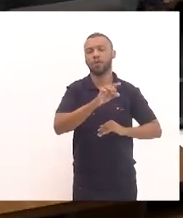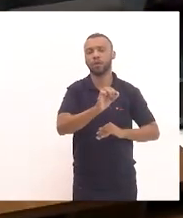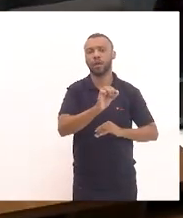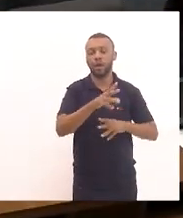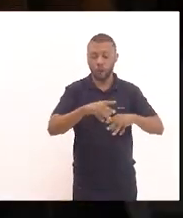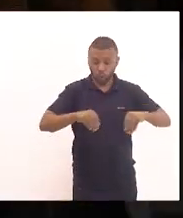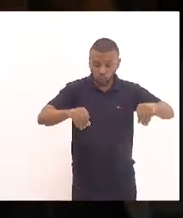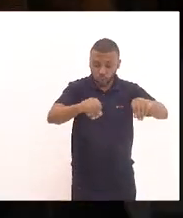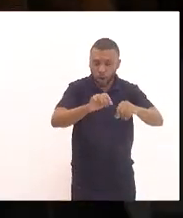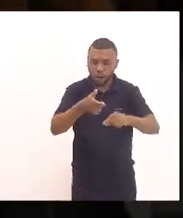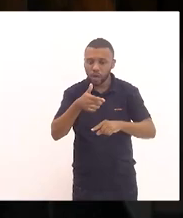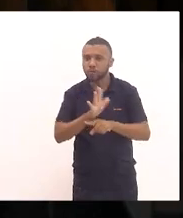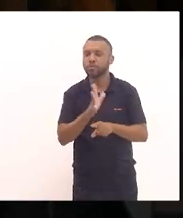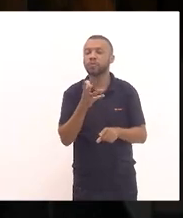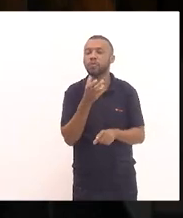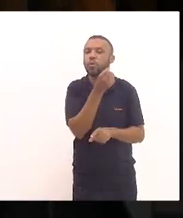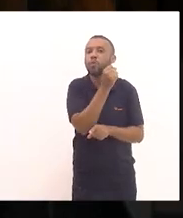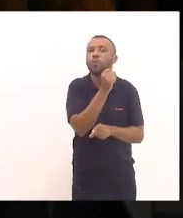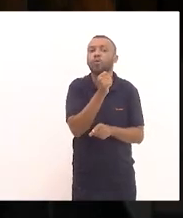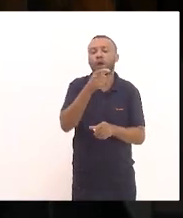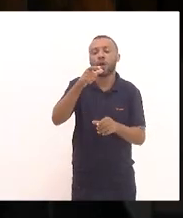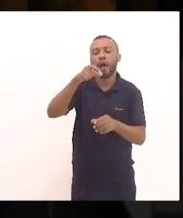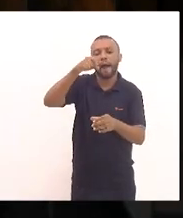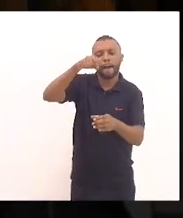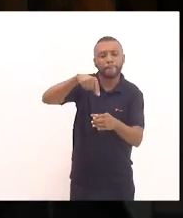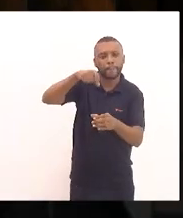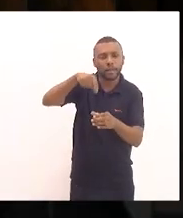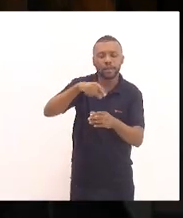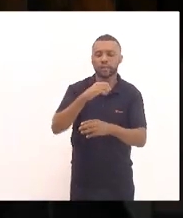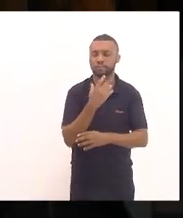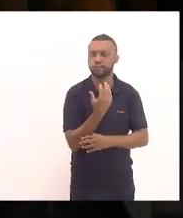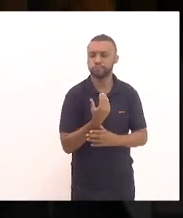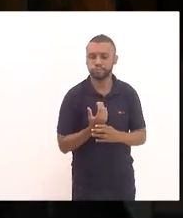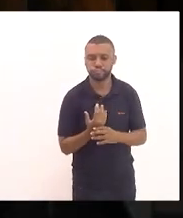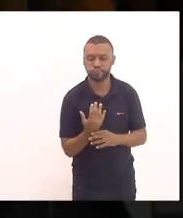dos solos, o reflorestamento, a integração